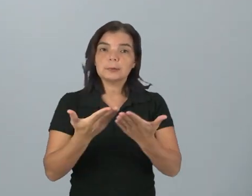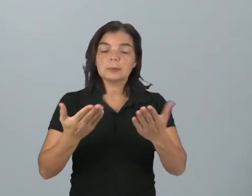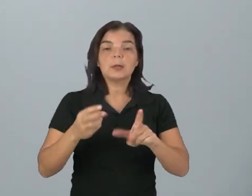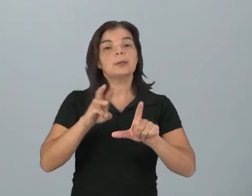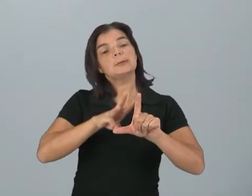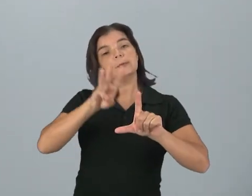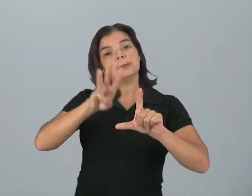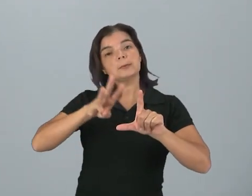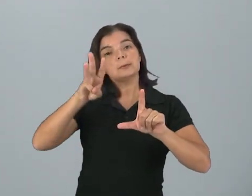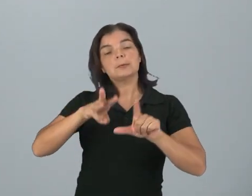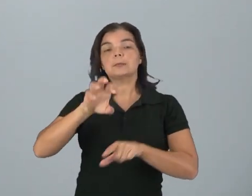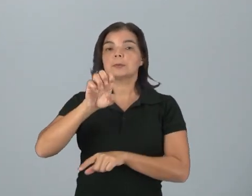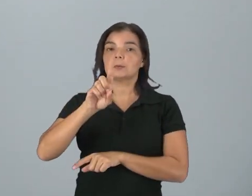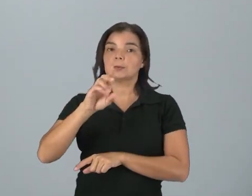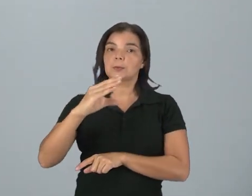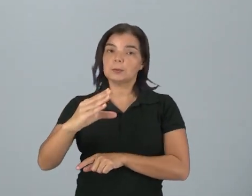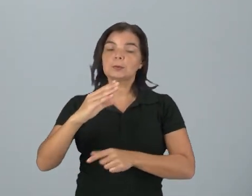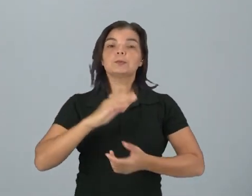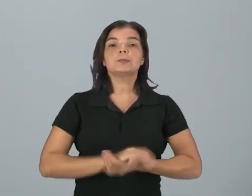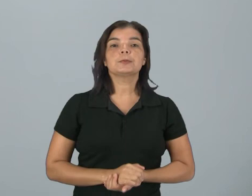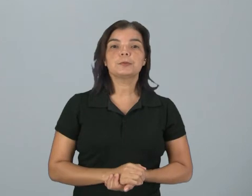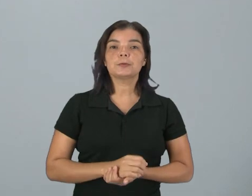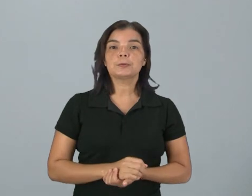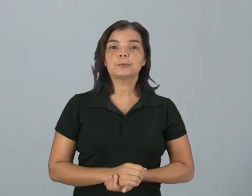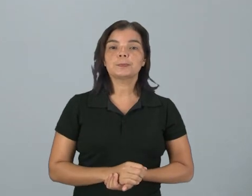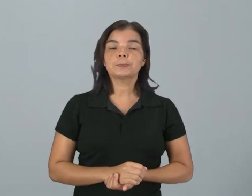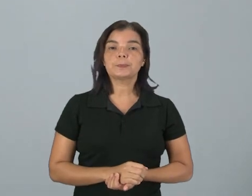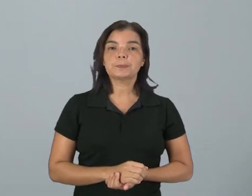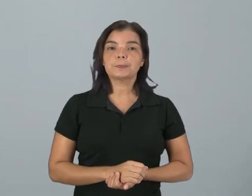ter acesso a ela na íntegra, acessem a plataforma